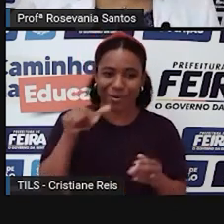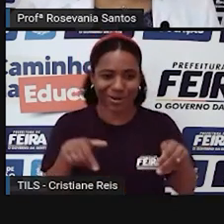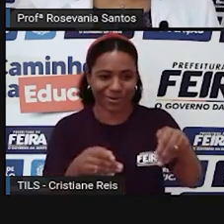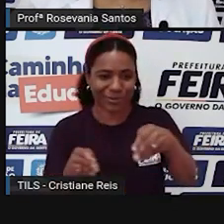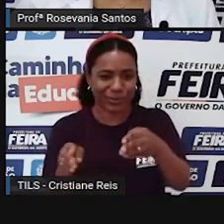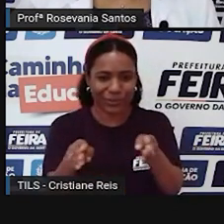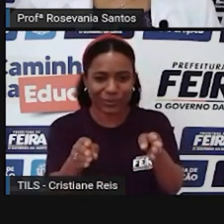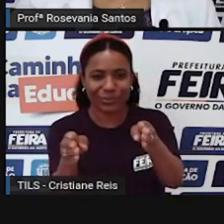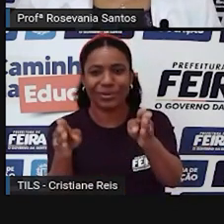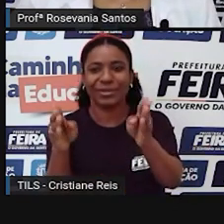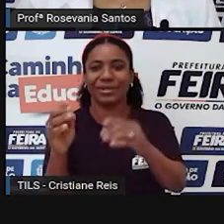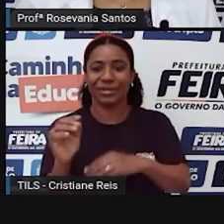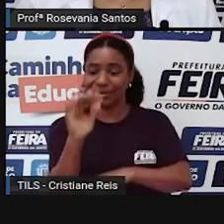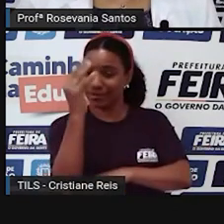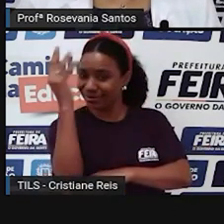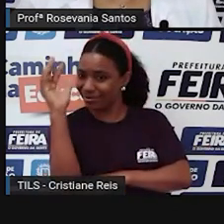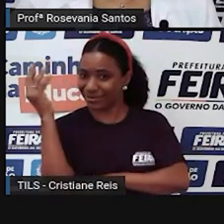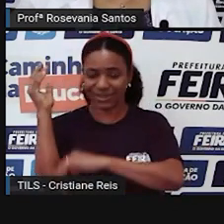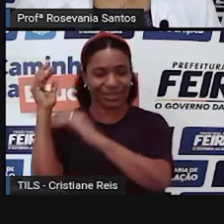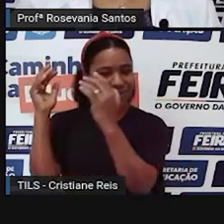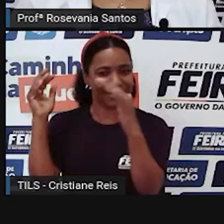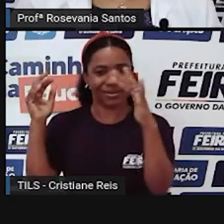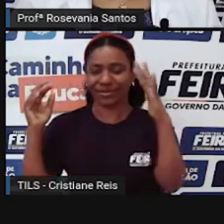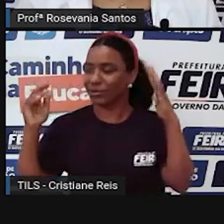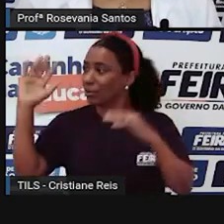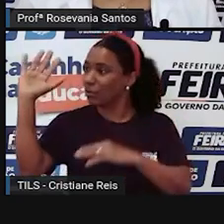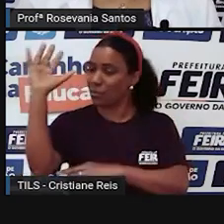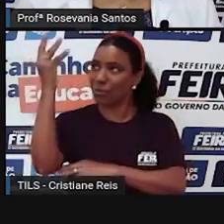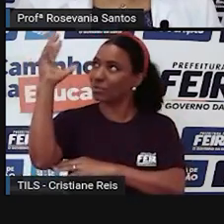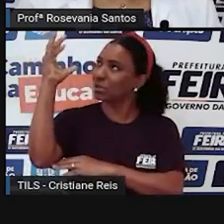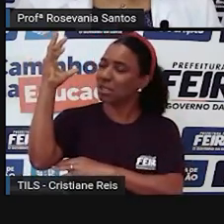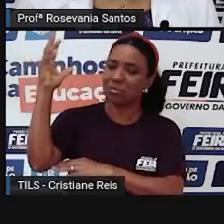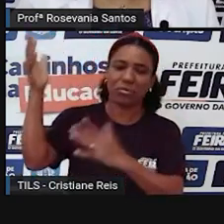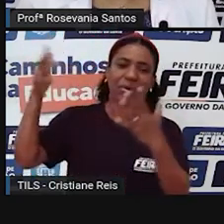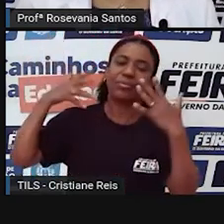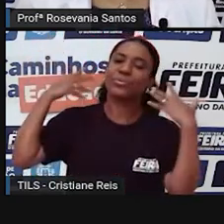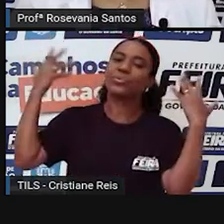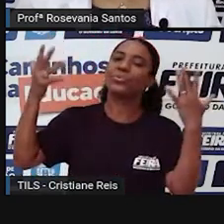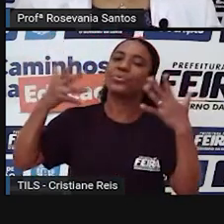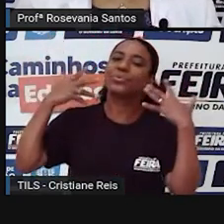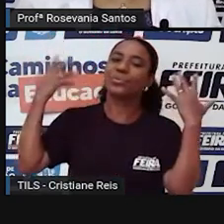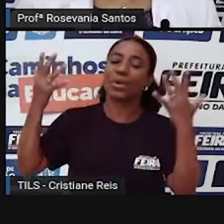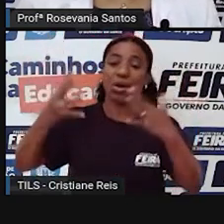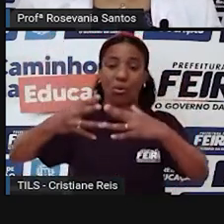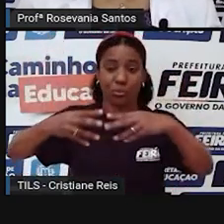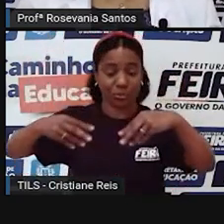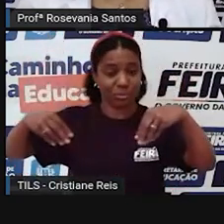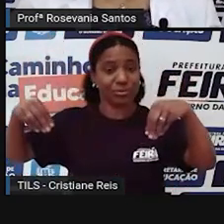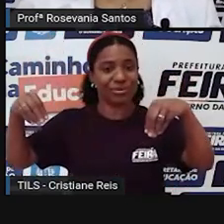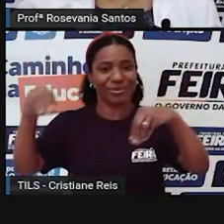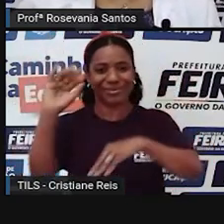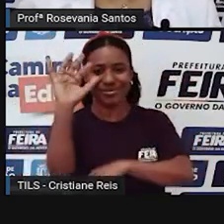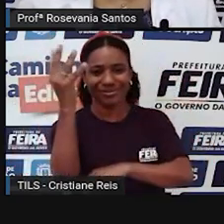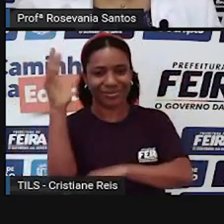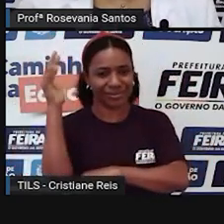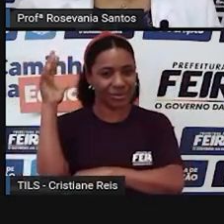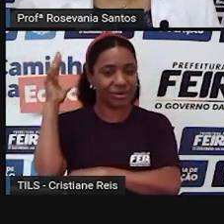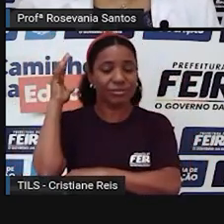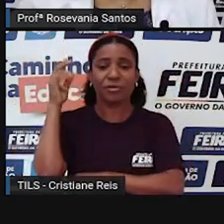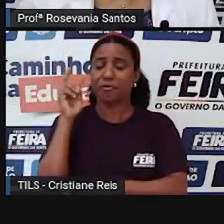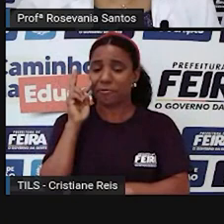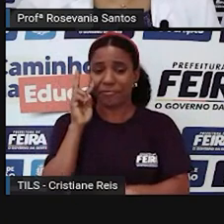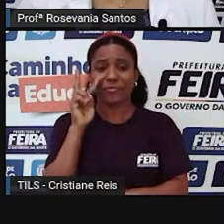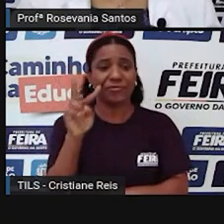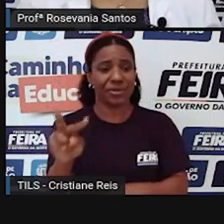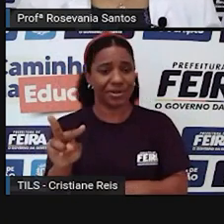da vegetação, espaço do clima, né, é o espaço do solo. Todos esses elementos básicos que a gente está